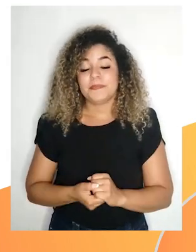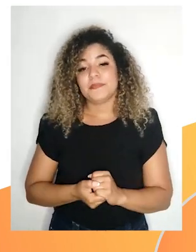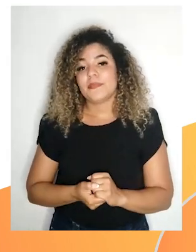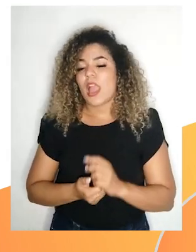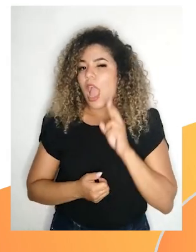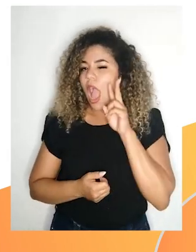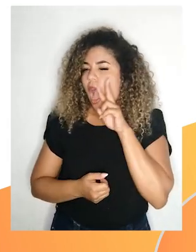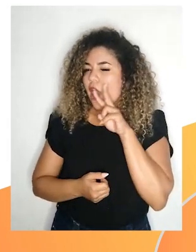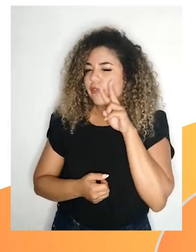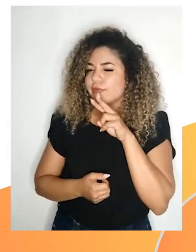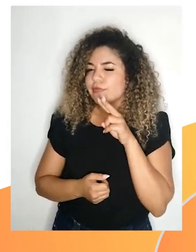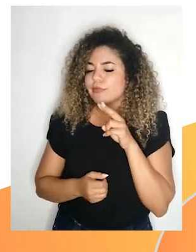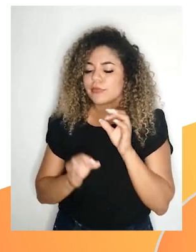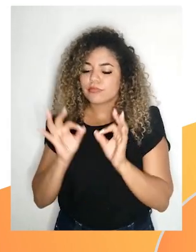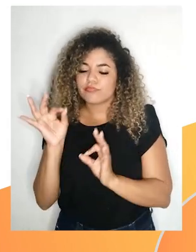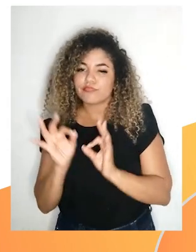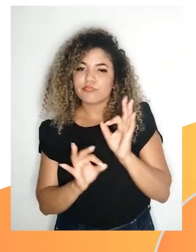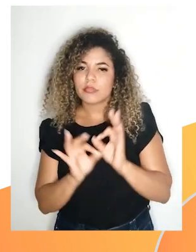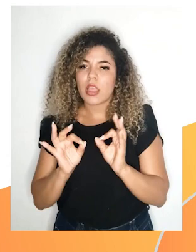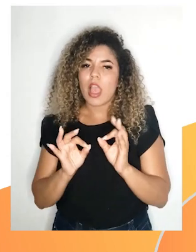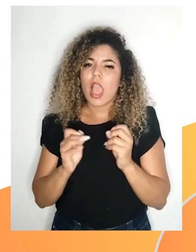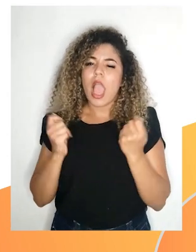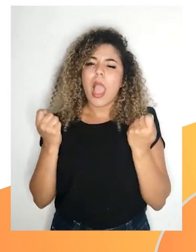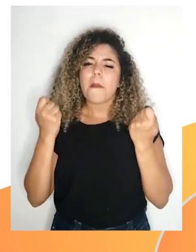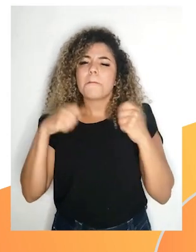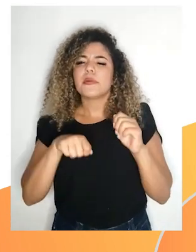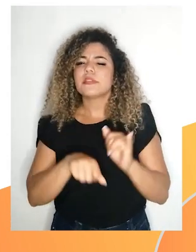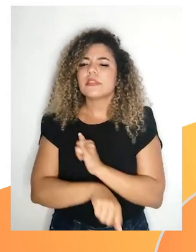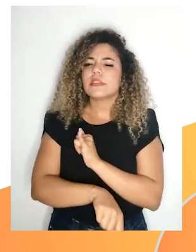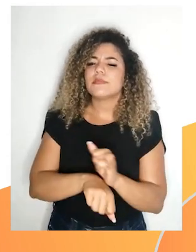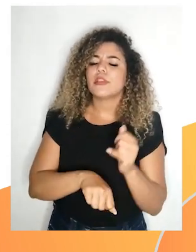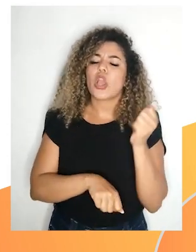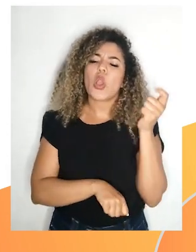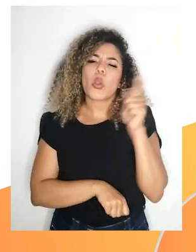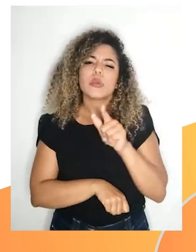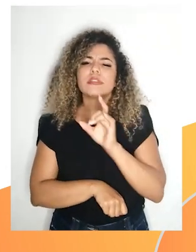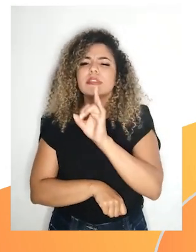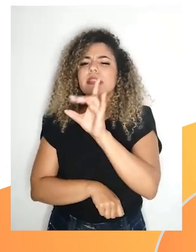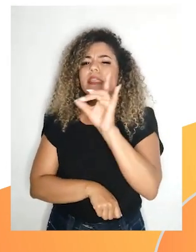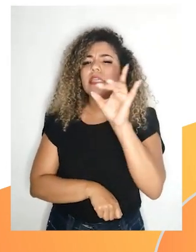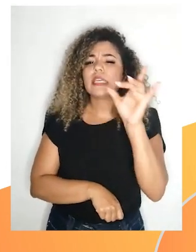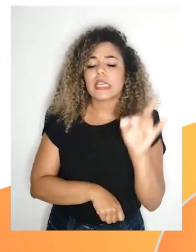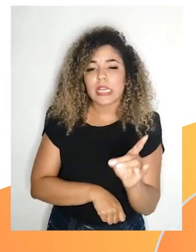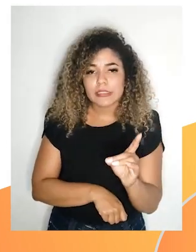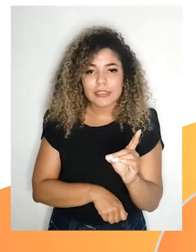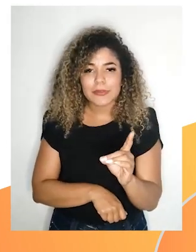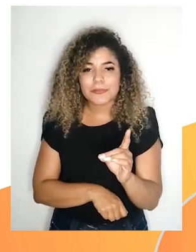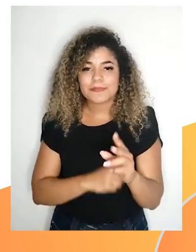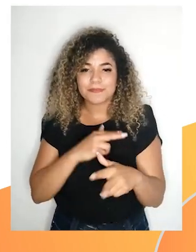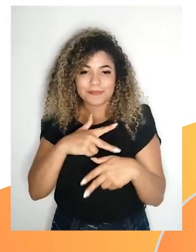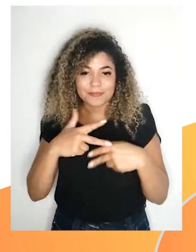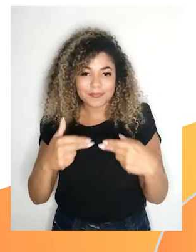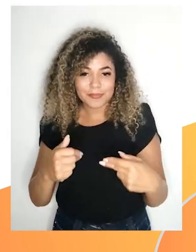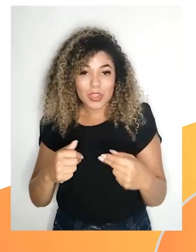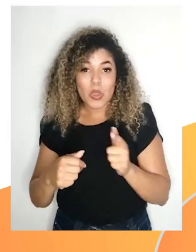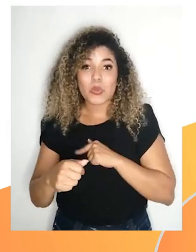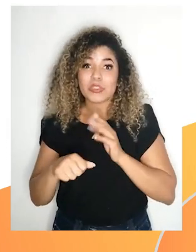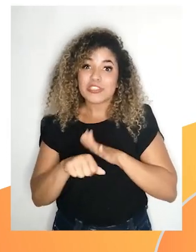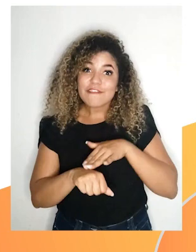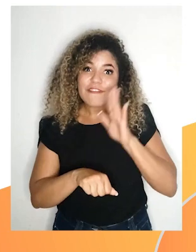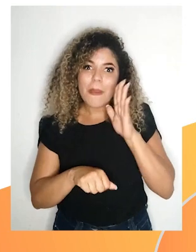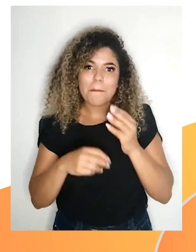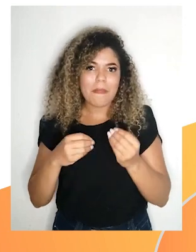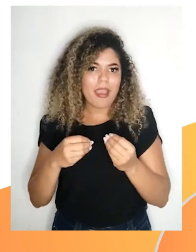gente vai fazer o quê? Vamos montar as possibilidades de se ganhar cada um daqueles prêmios. E aí, o que tiver